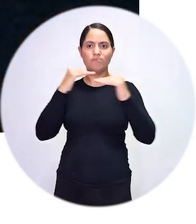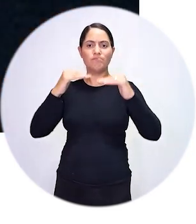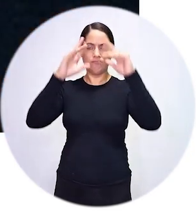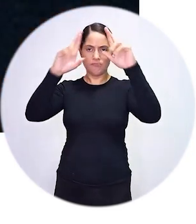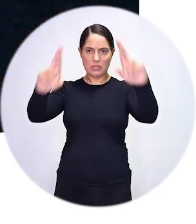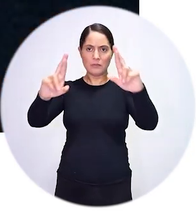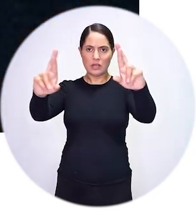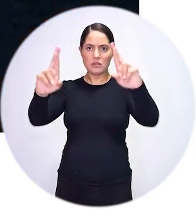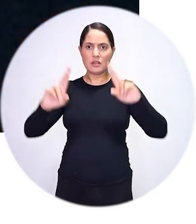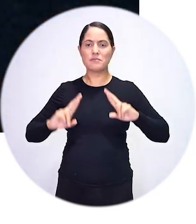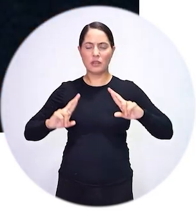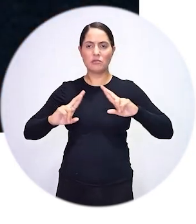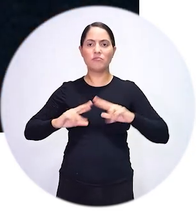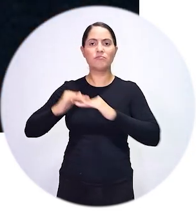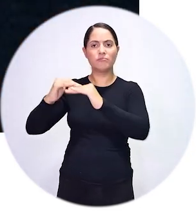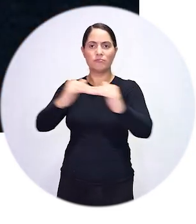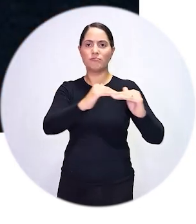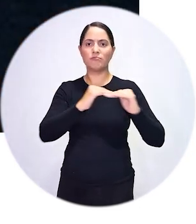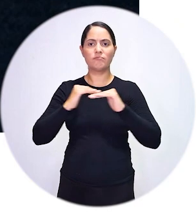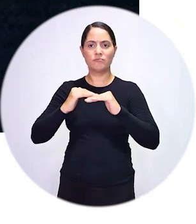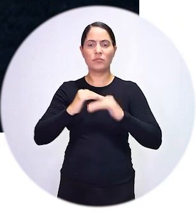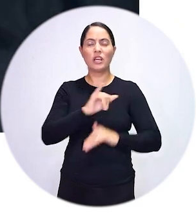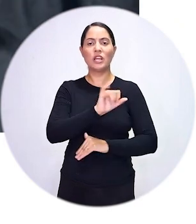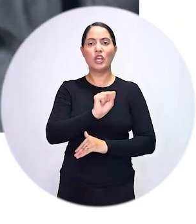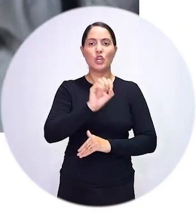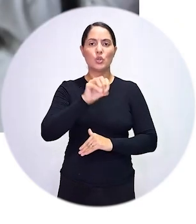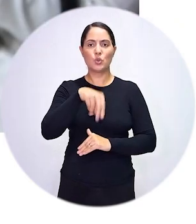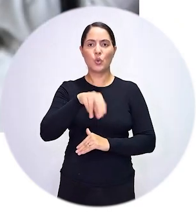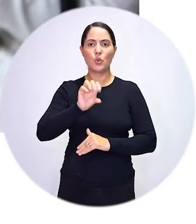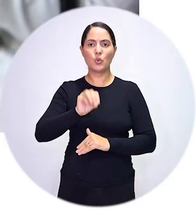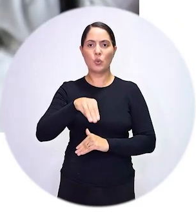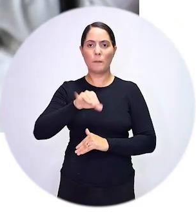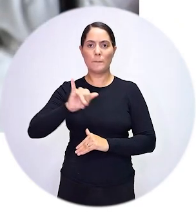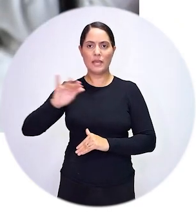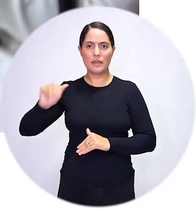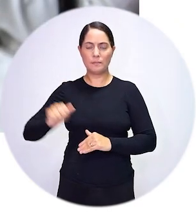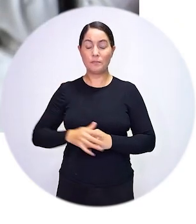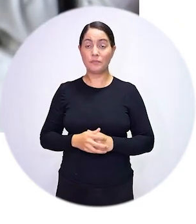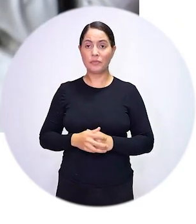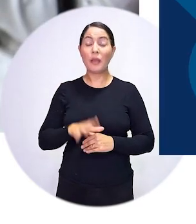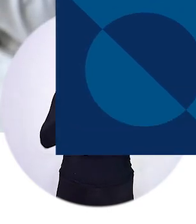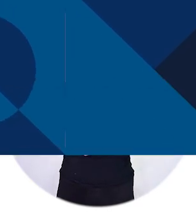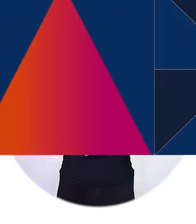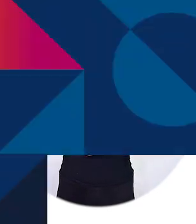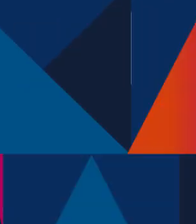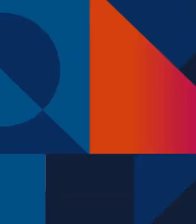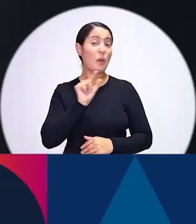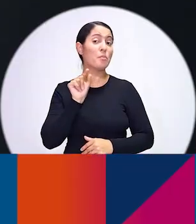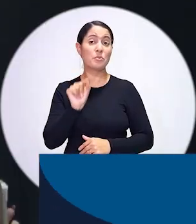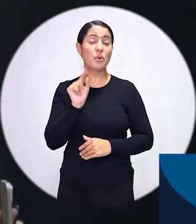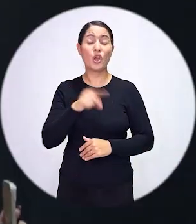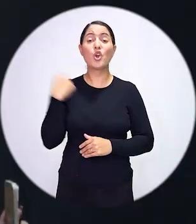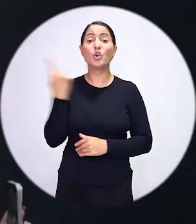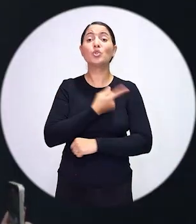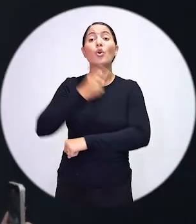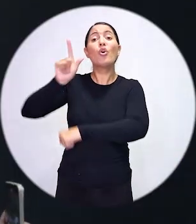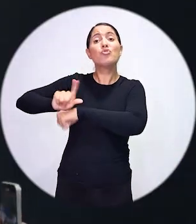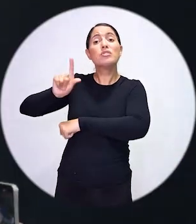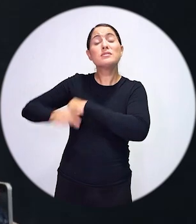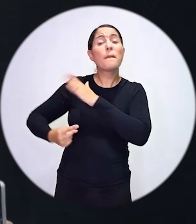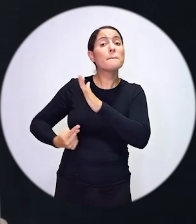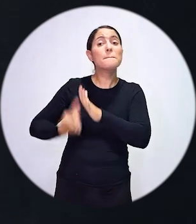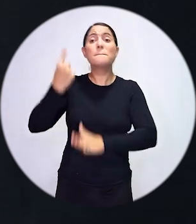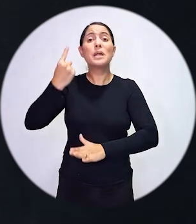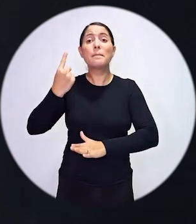Público. E todos nós estamos no mesmo patamar de respeito. Isso é isonomia. Além disso, não podemos deixar